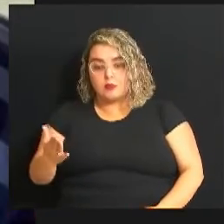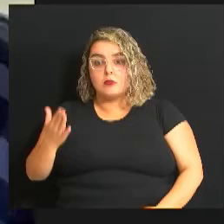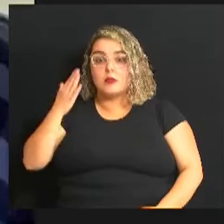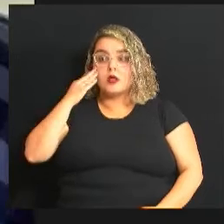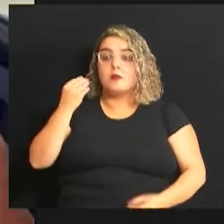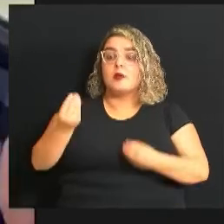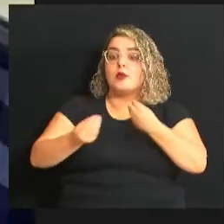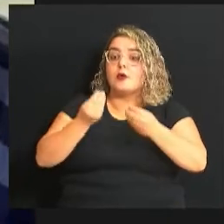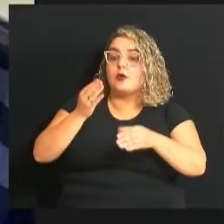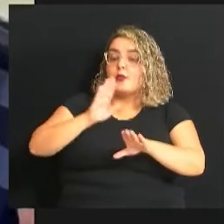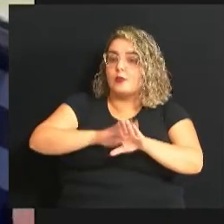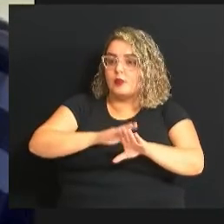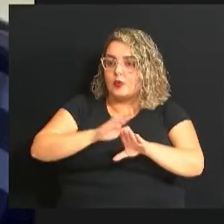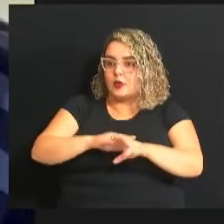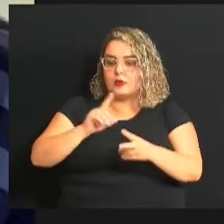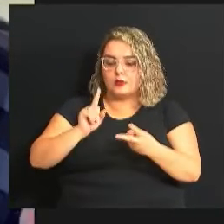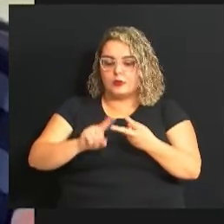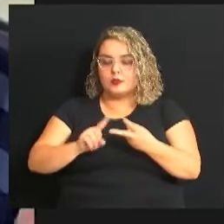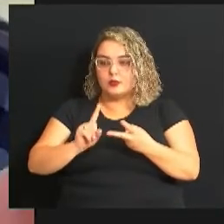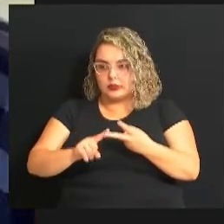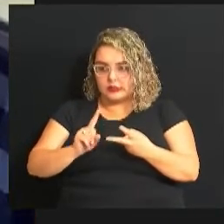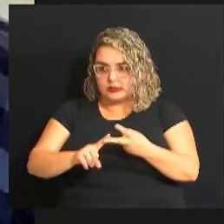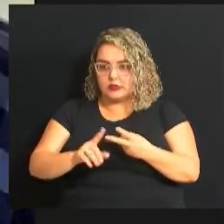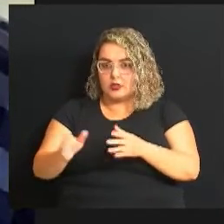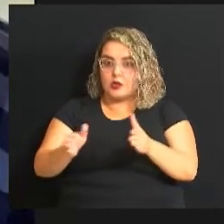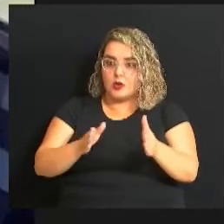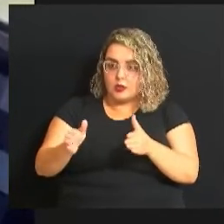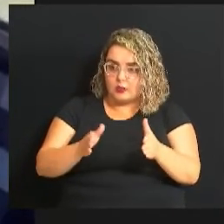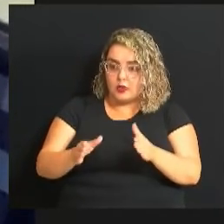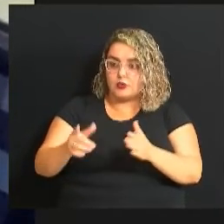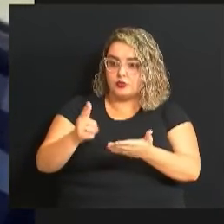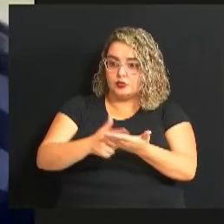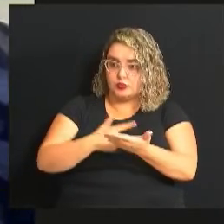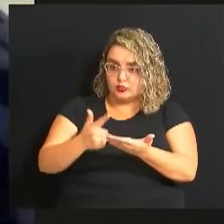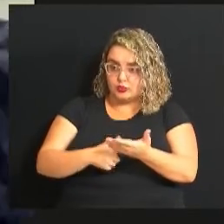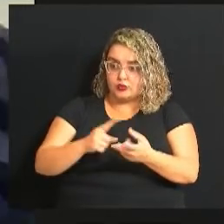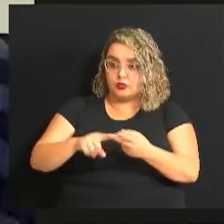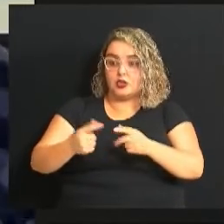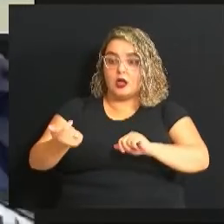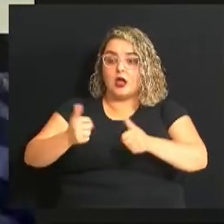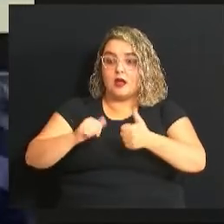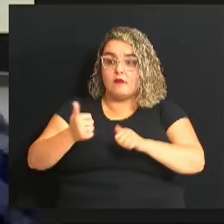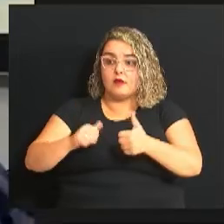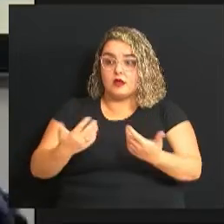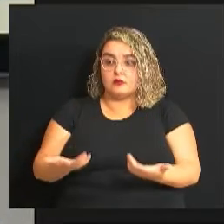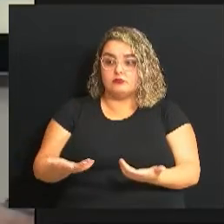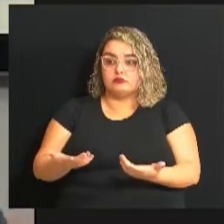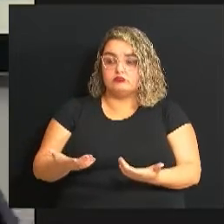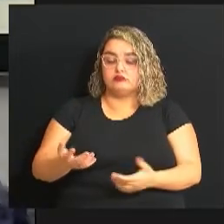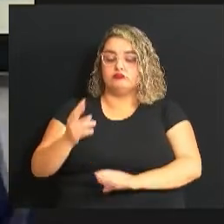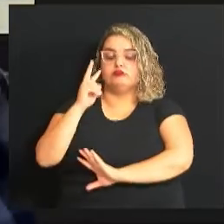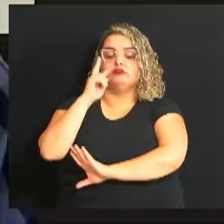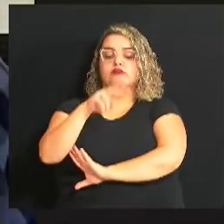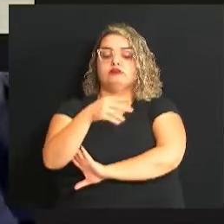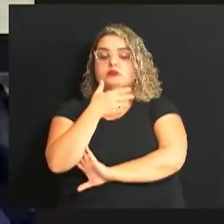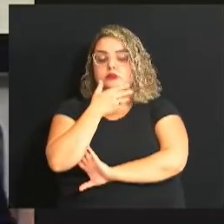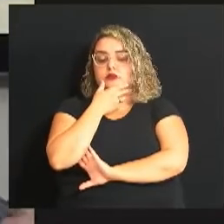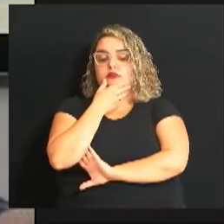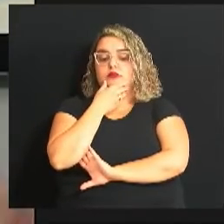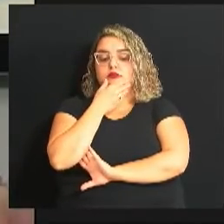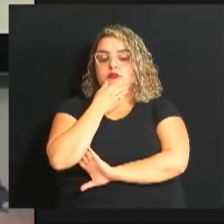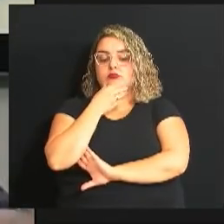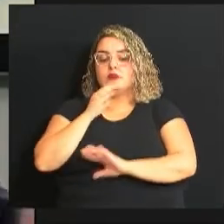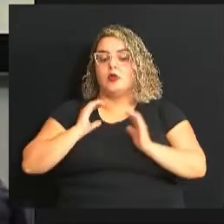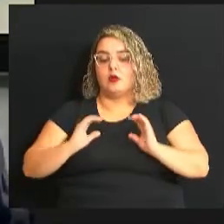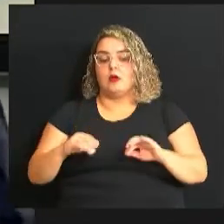agir. A segunda parte do livro é a parte de avaliação. Então, olhar para aqueles comportamentos justamente para entender isso que você falou. Quais